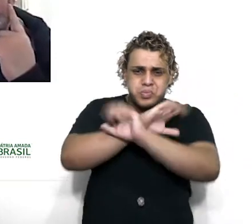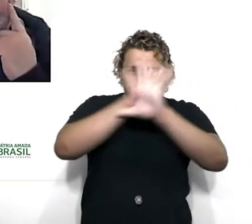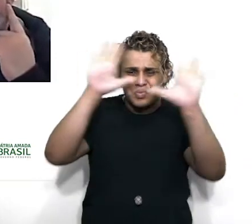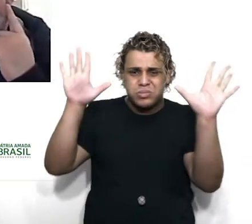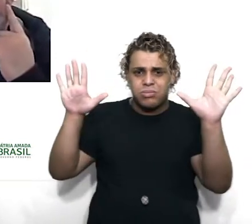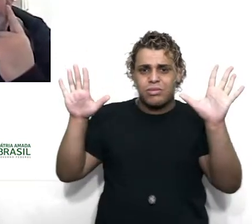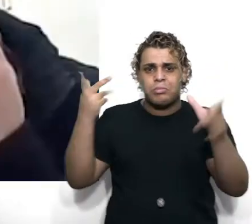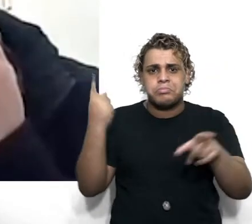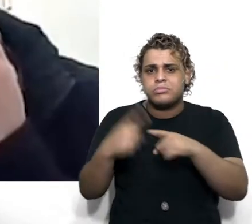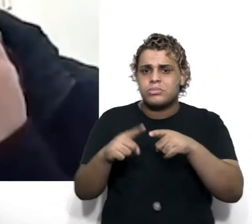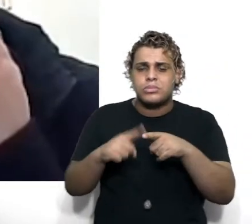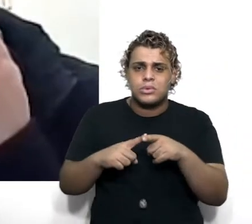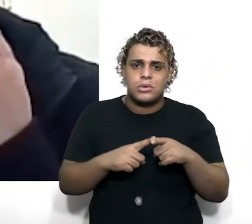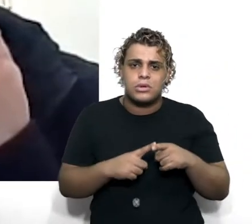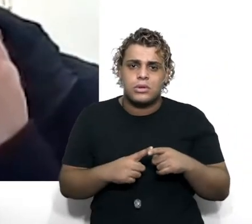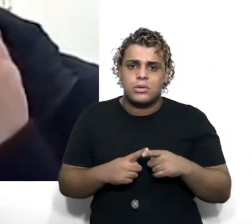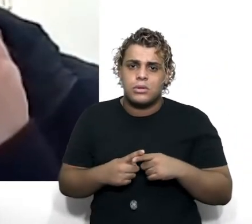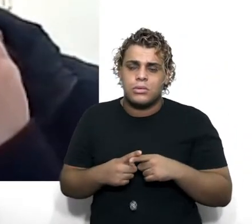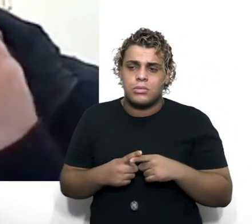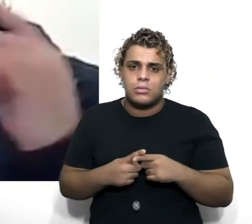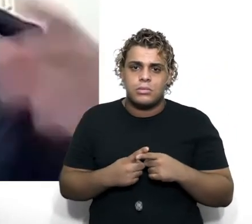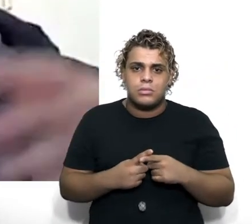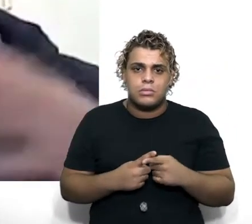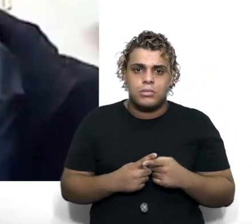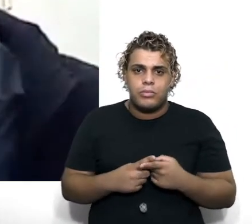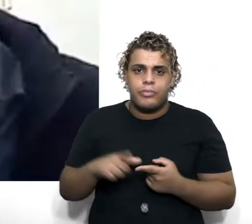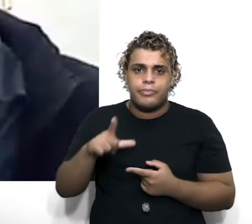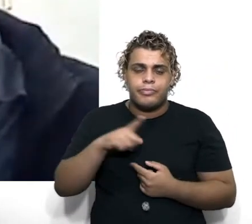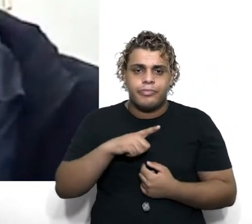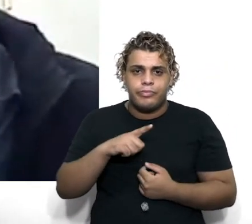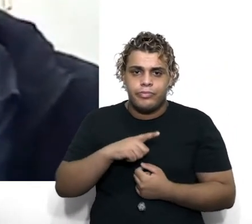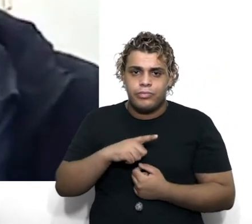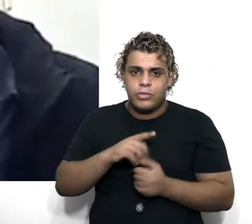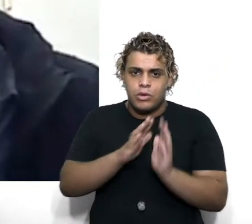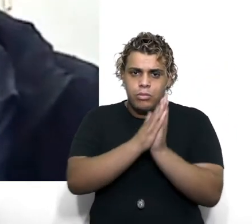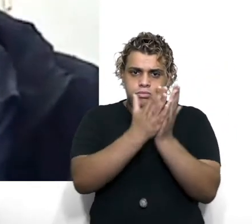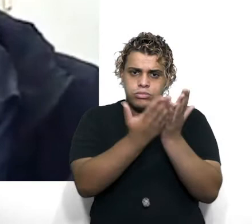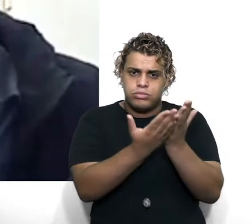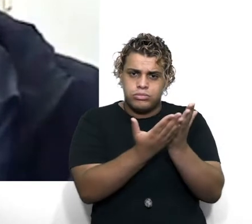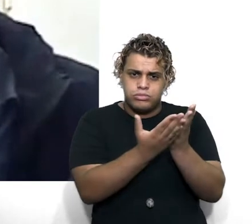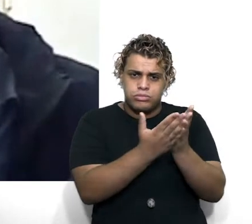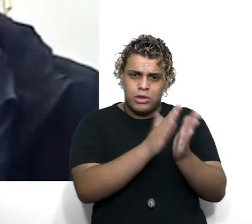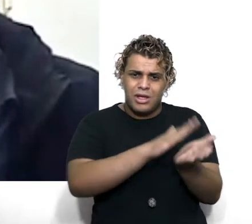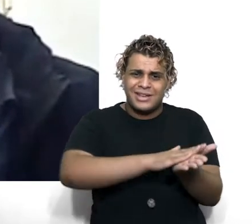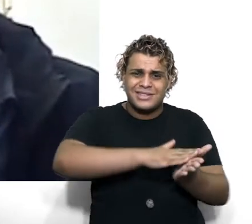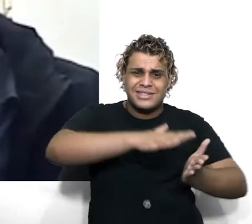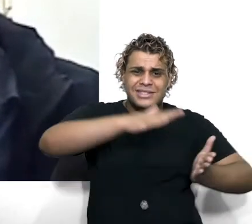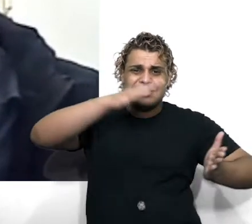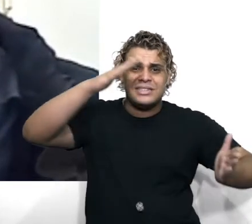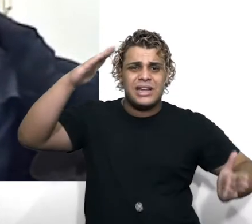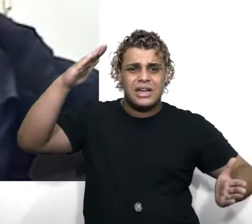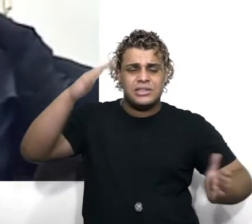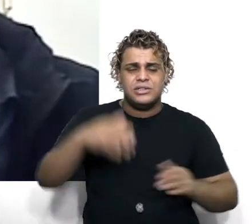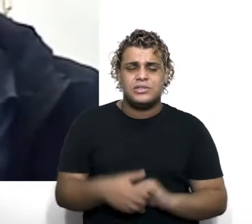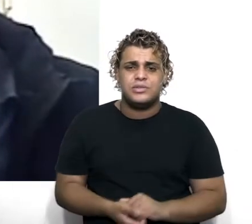Eu tenho já um livro gigantesco que estava a fazer na altura,